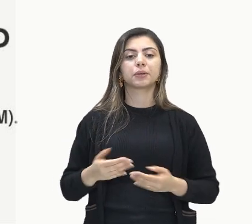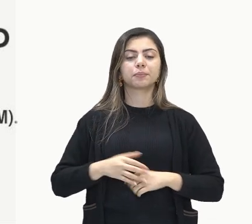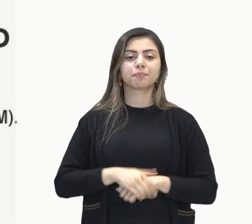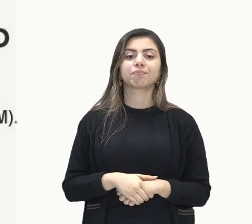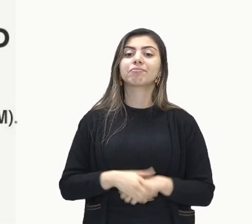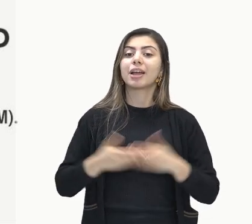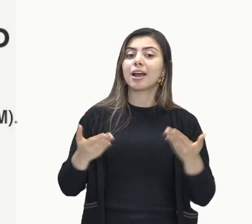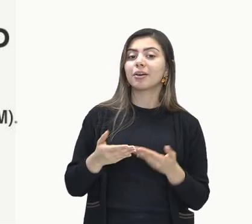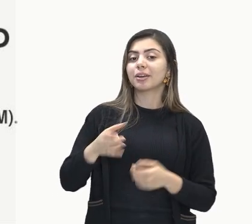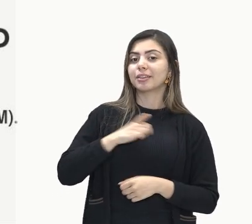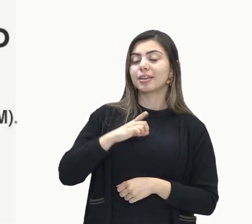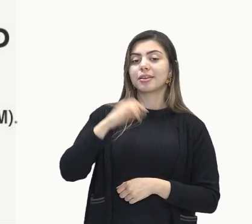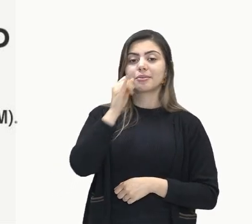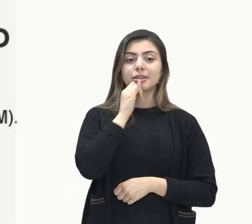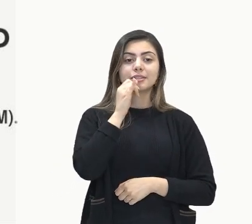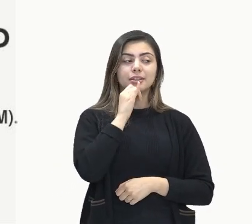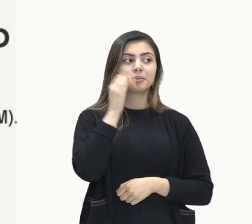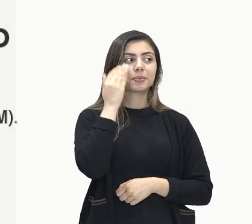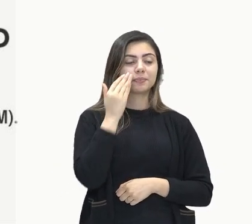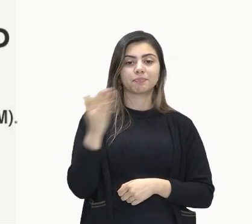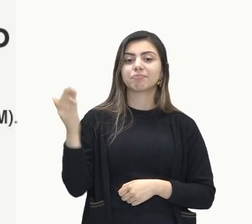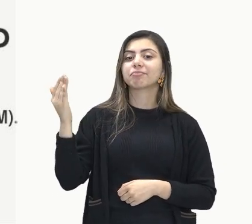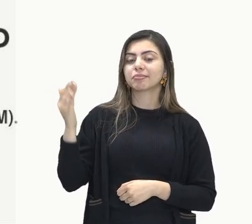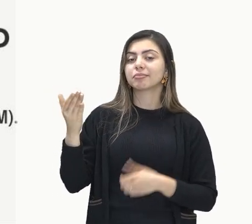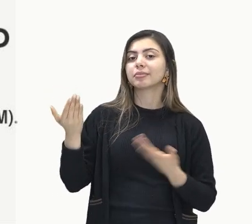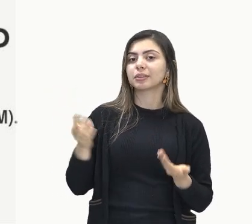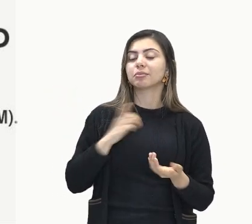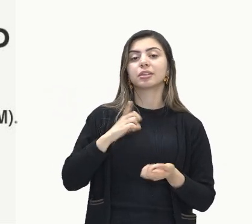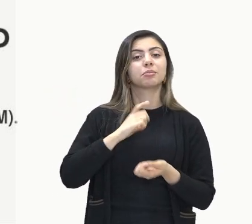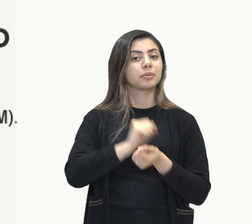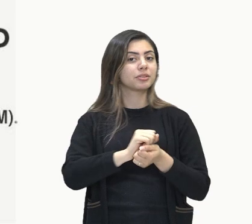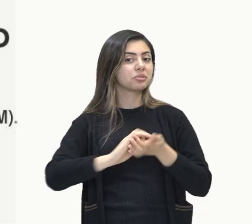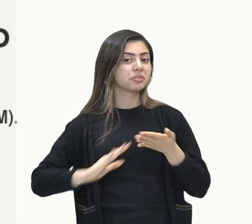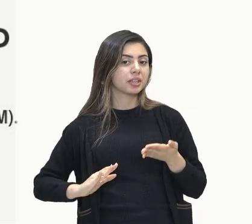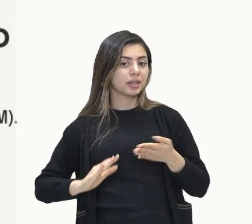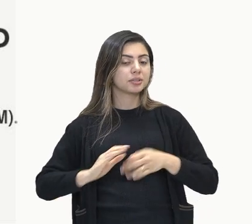Temos aqui um exemplo, né, de um exercício